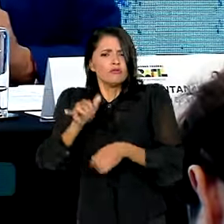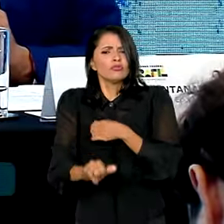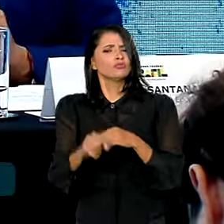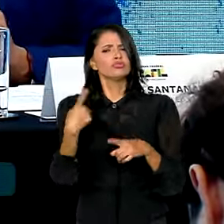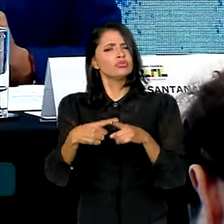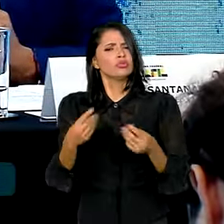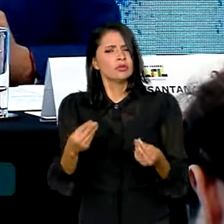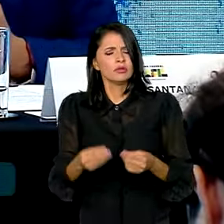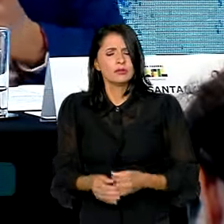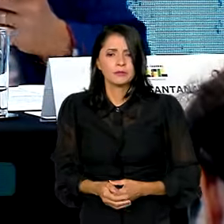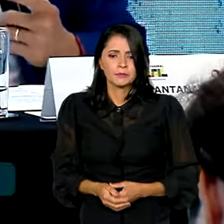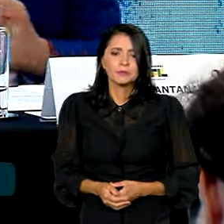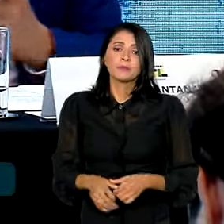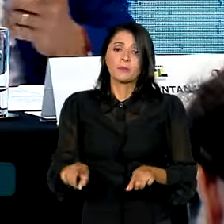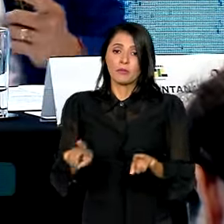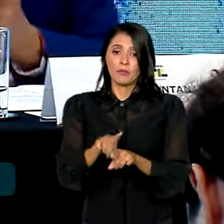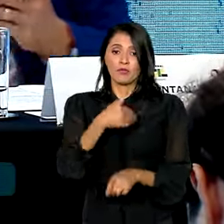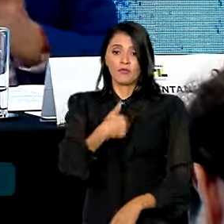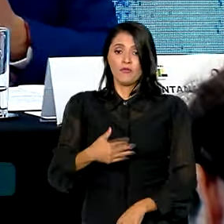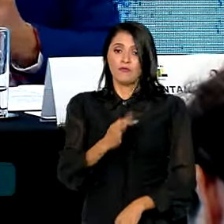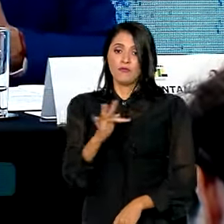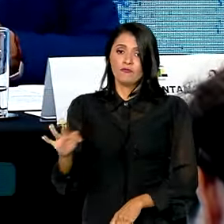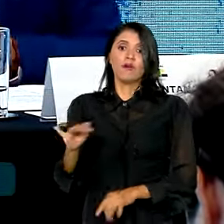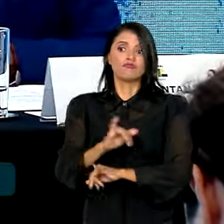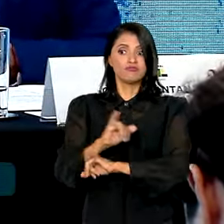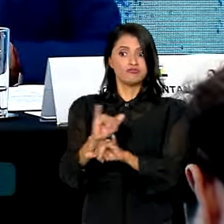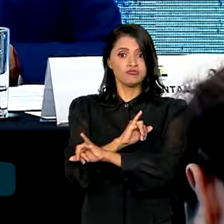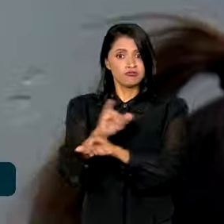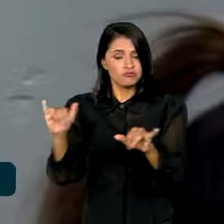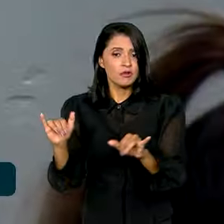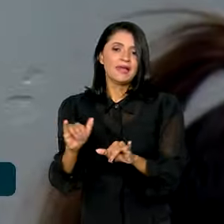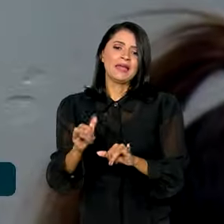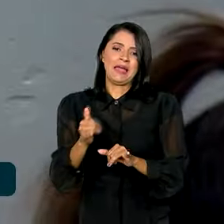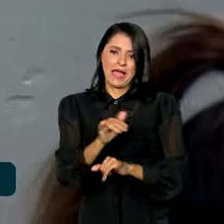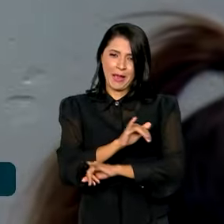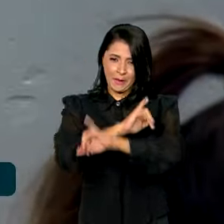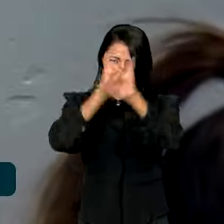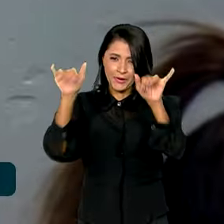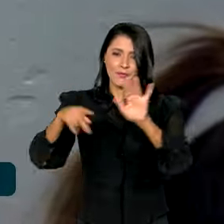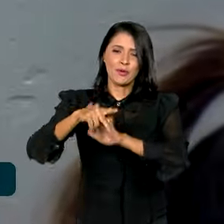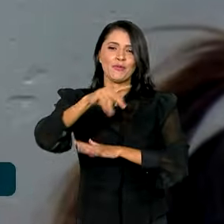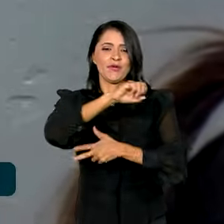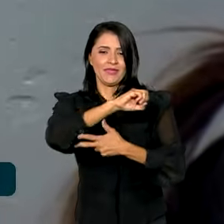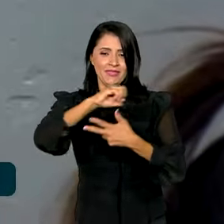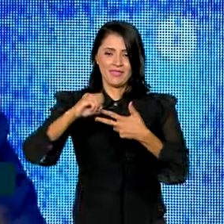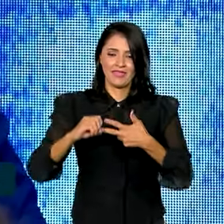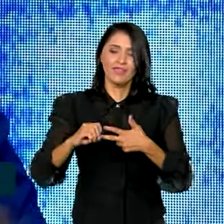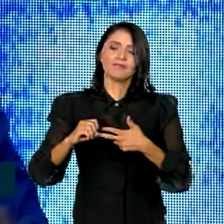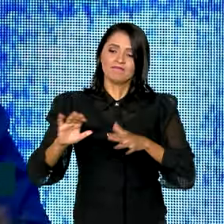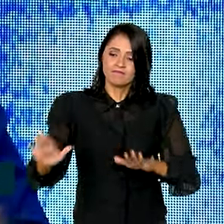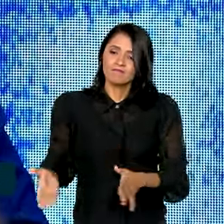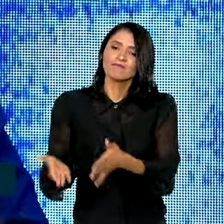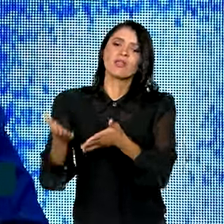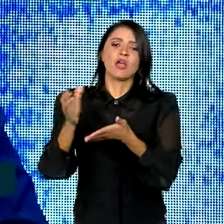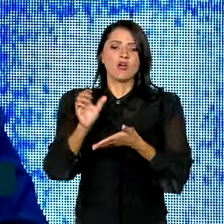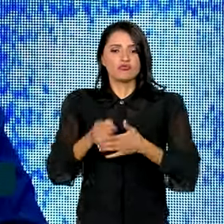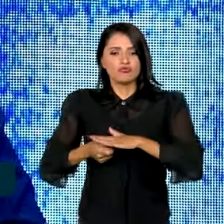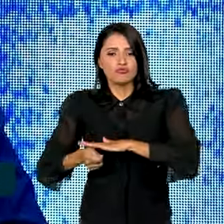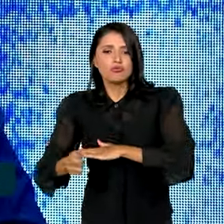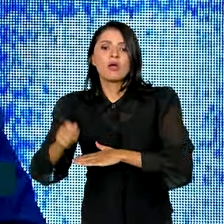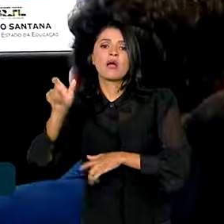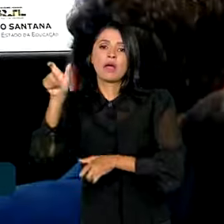governo federal também vai fortalecer a campanha nacional do Enem e destinar o incentivo financeiro ao